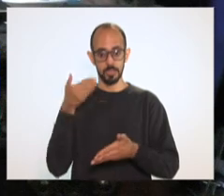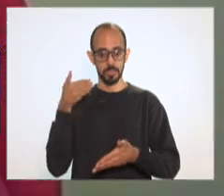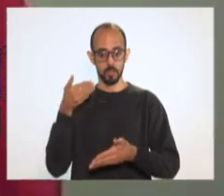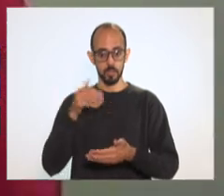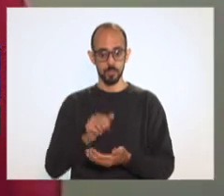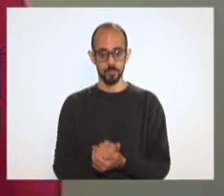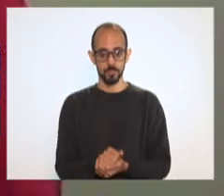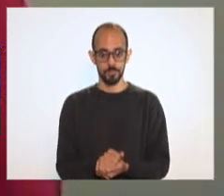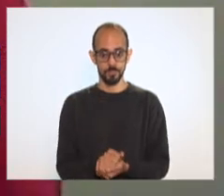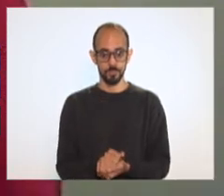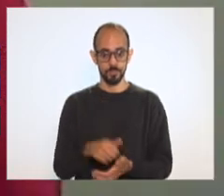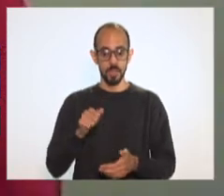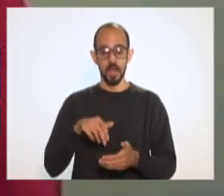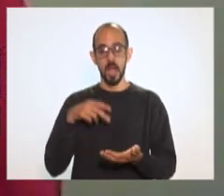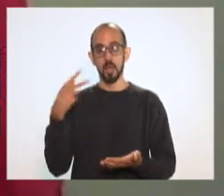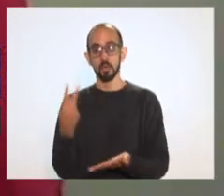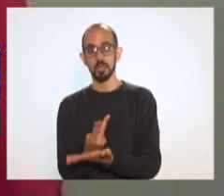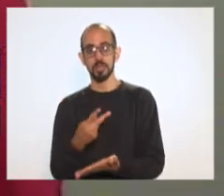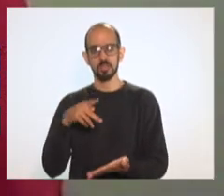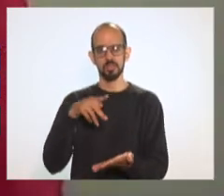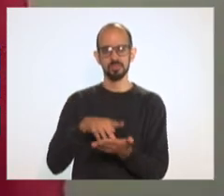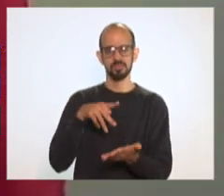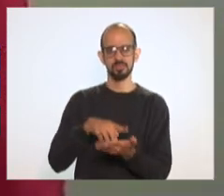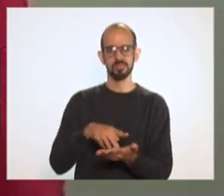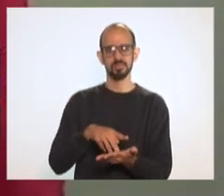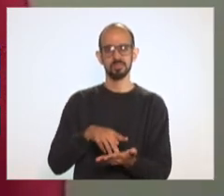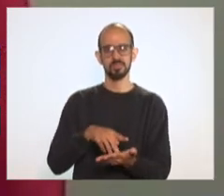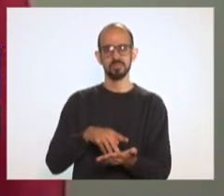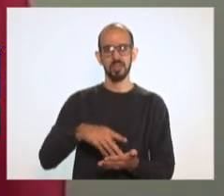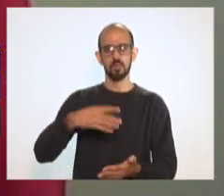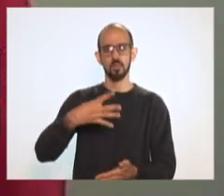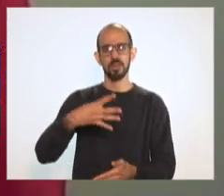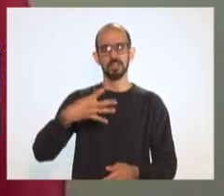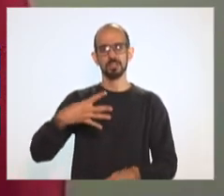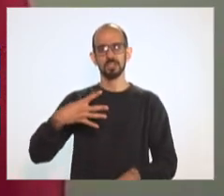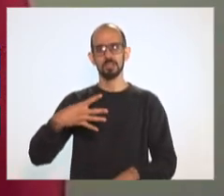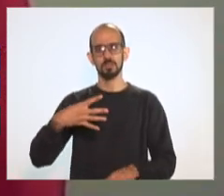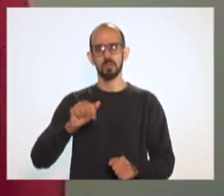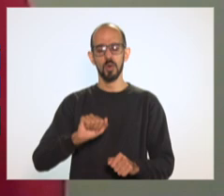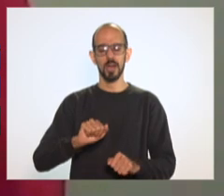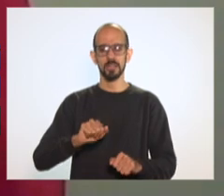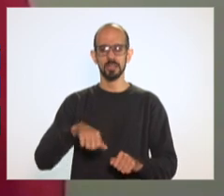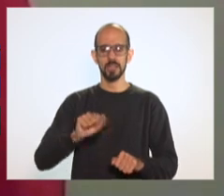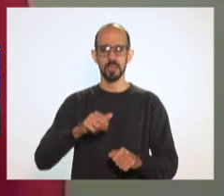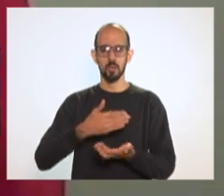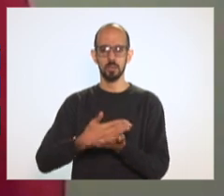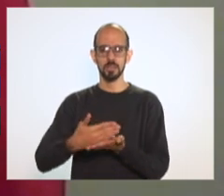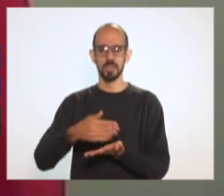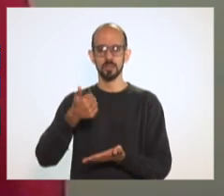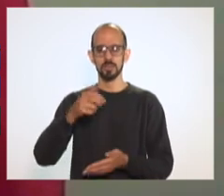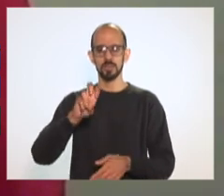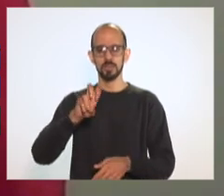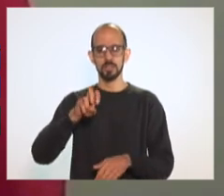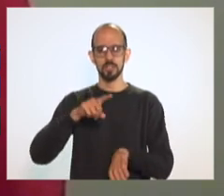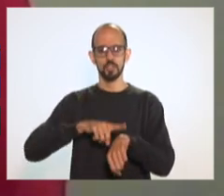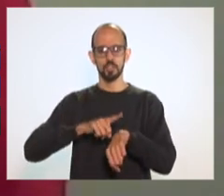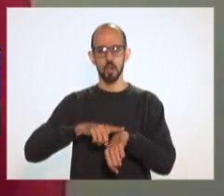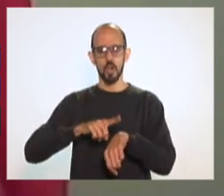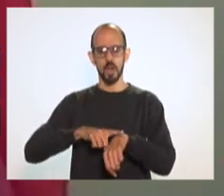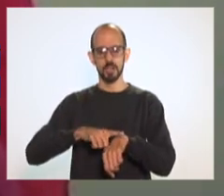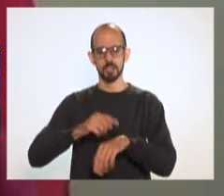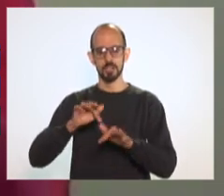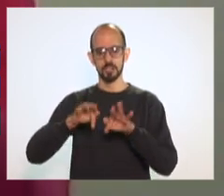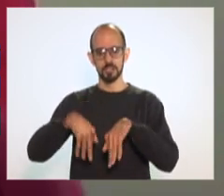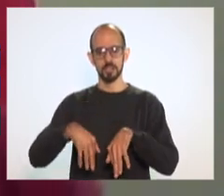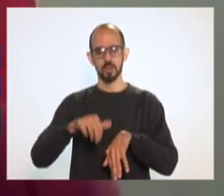reflete com exatidão o ocorrido na quadragésima quarta sessão extraordinária, que iniciada às 15 horas, encerrou-se às 15 horas e